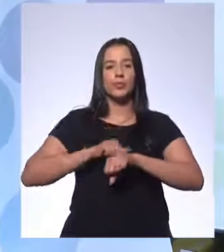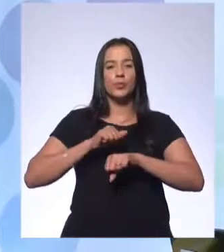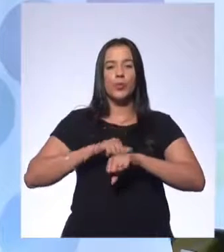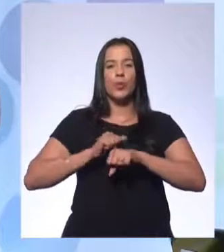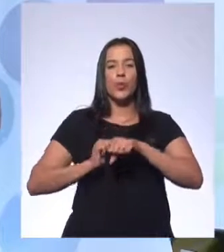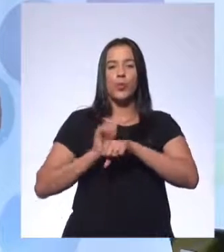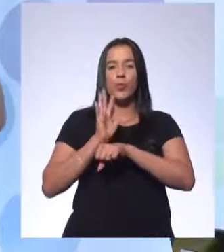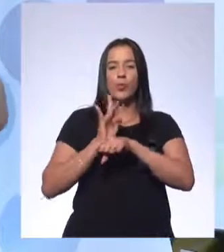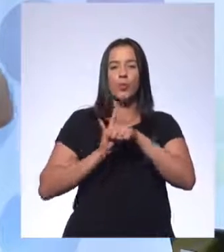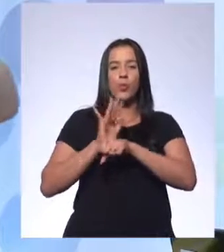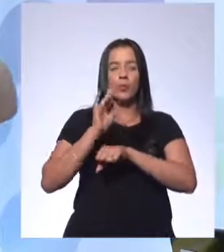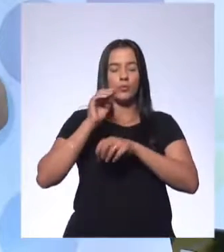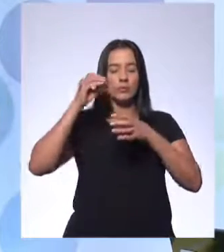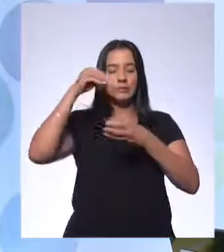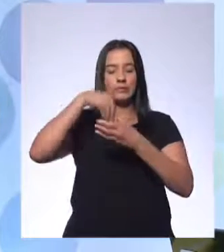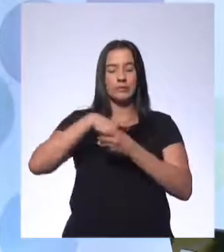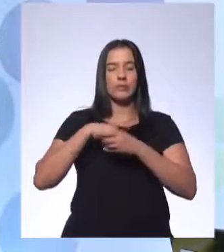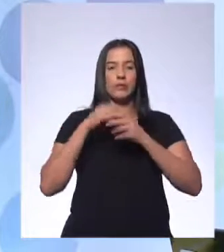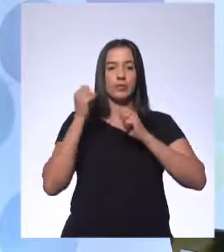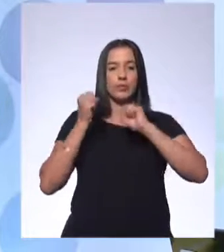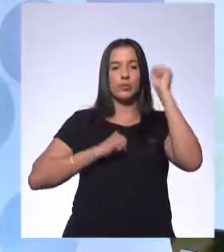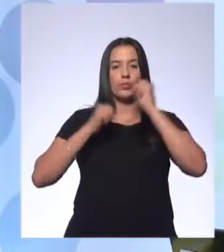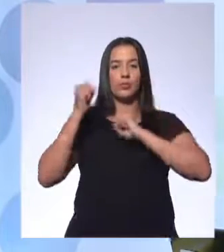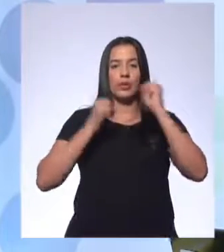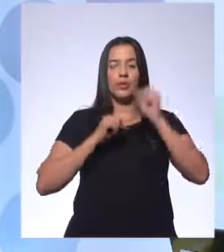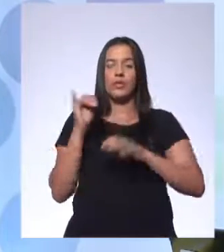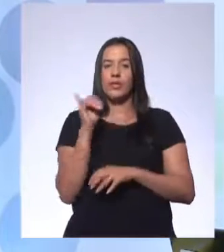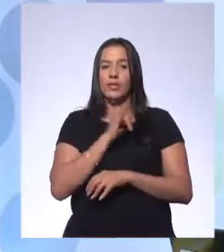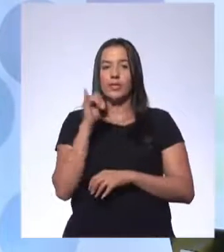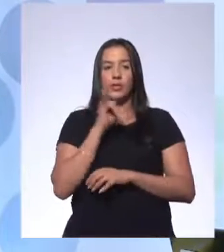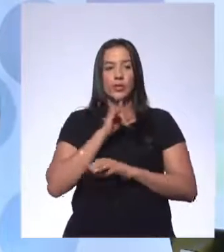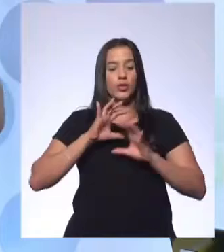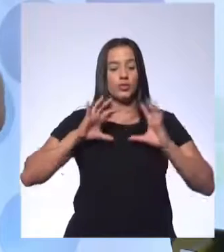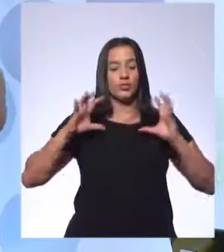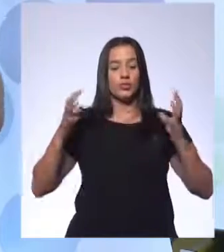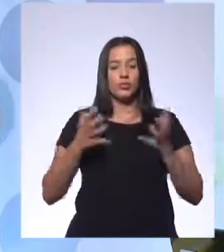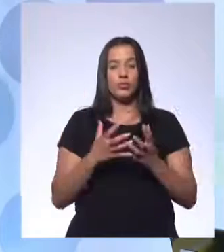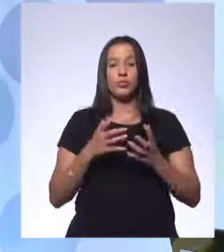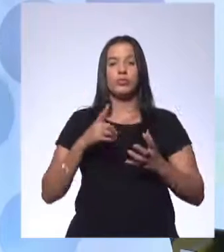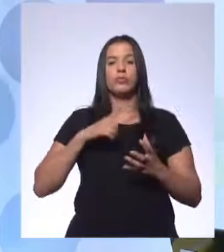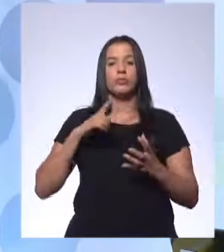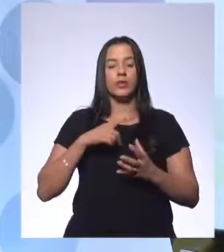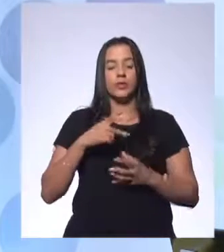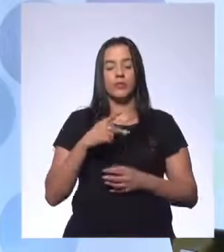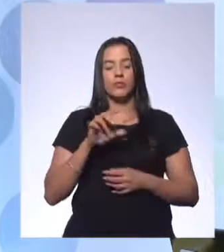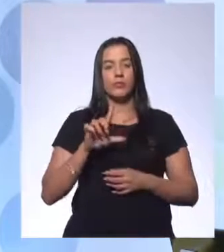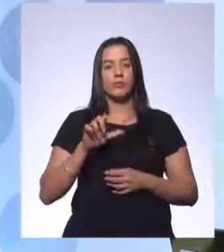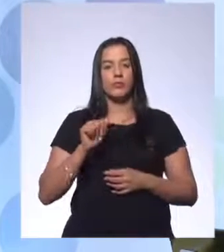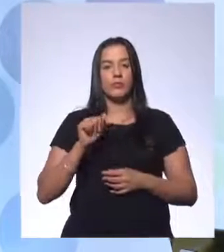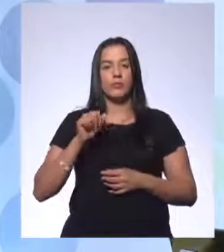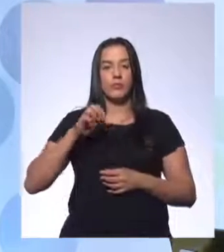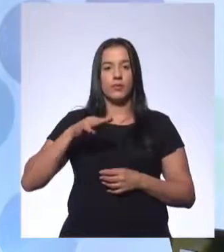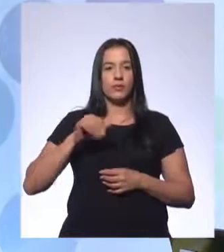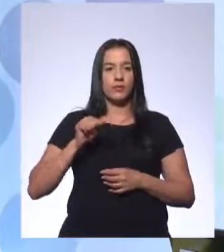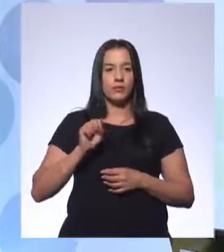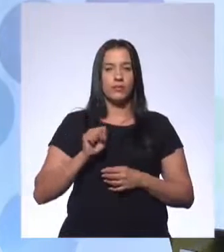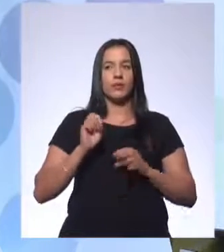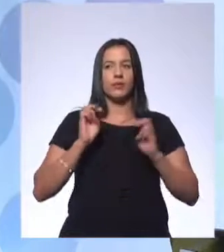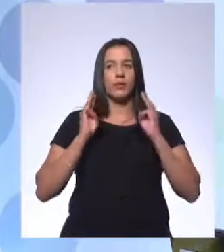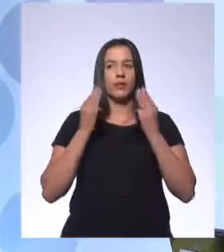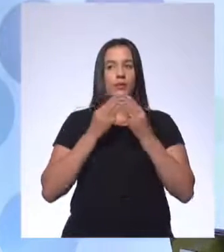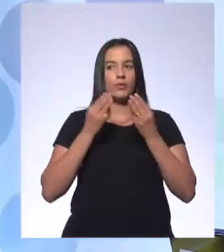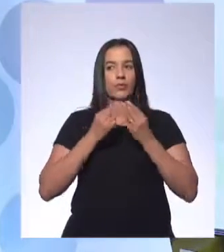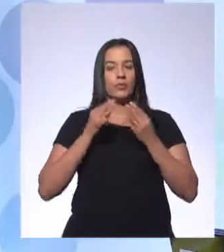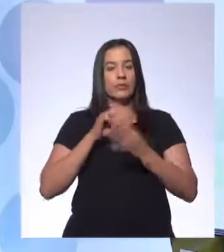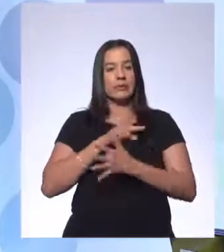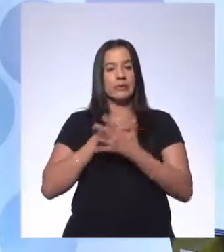uma fábrica em altas energias envolvidas. Então eu tenho aí o plasma, que é o 5º estado da matéria, né? Sólido,